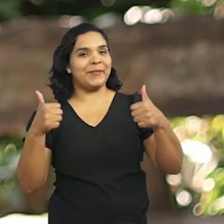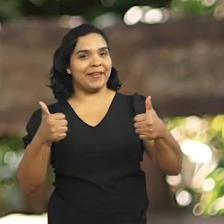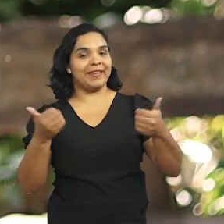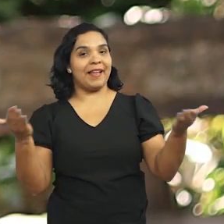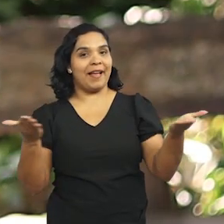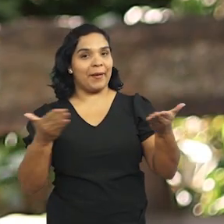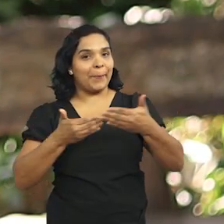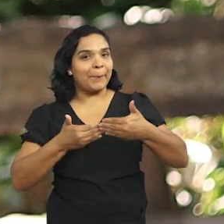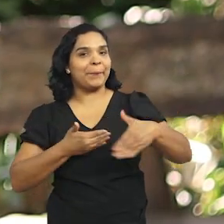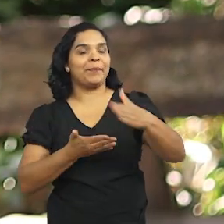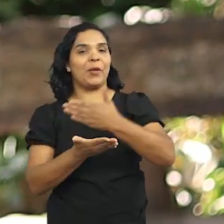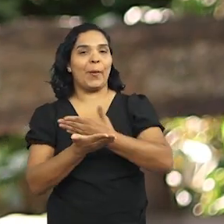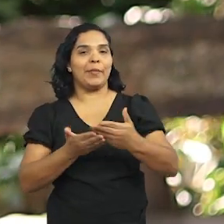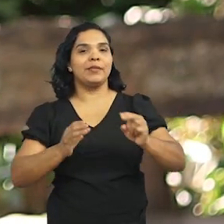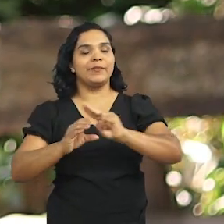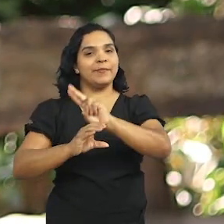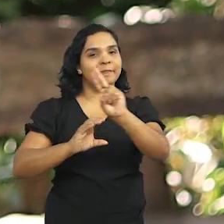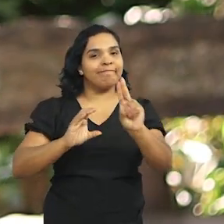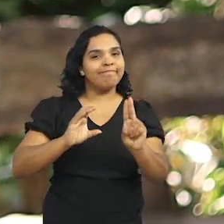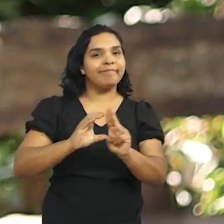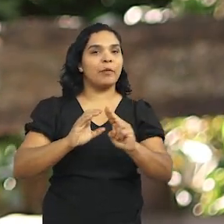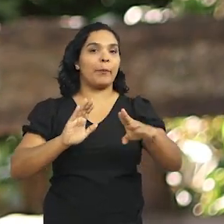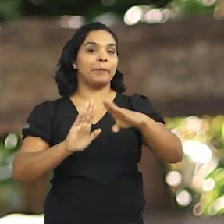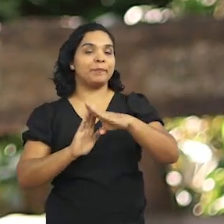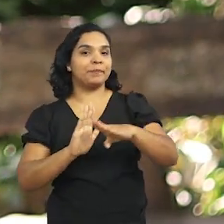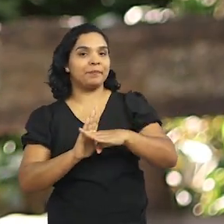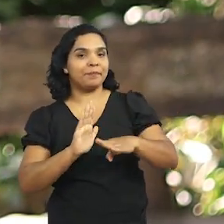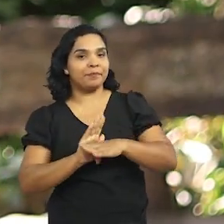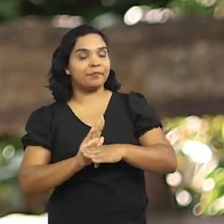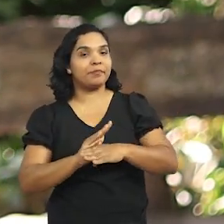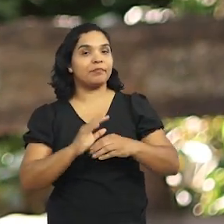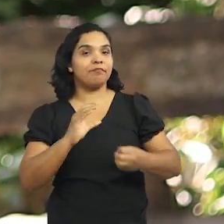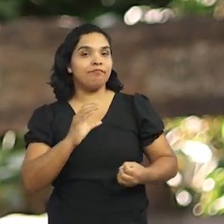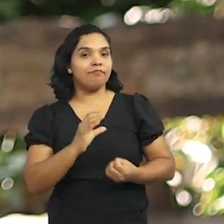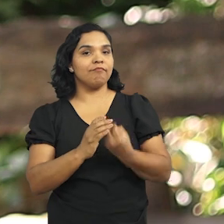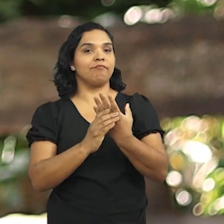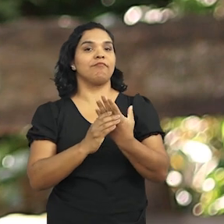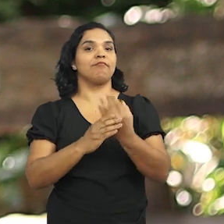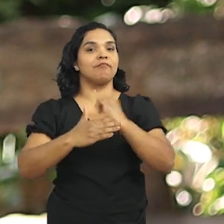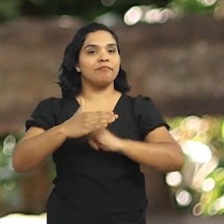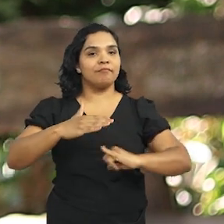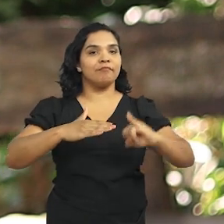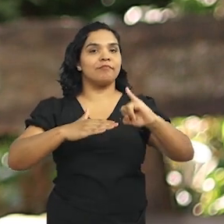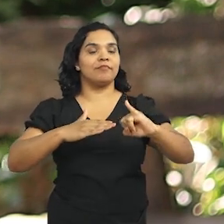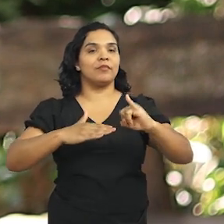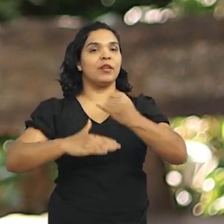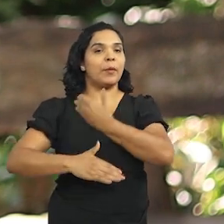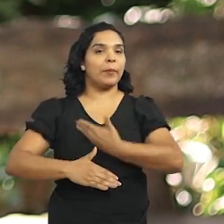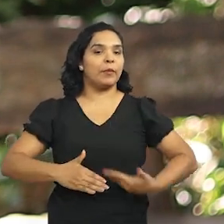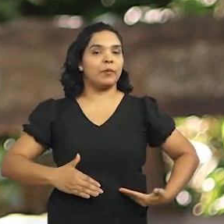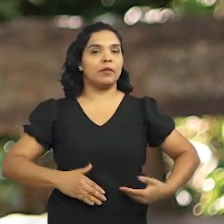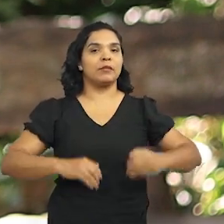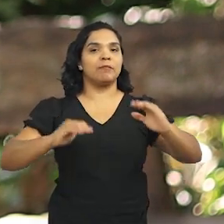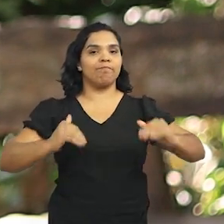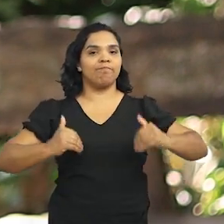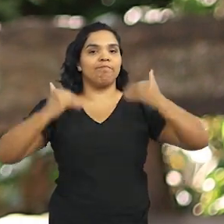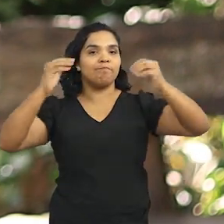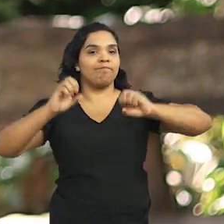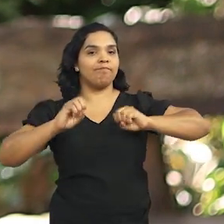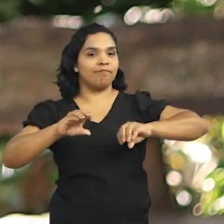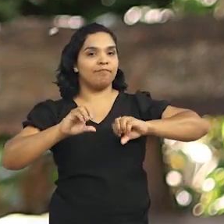Olá, tudo bem? A partir de agora começa mais um Universciência, um programa feito por TVs e instituições públicas de ensino